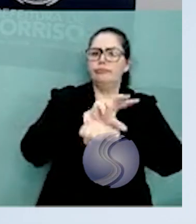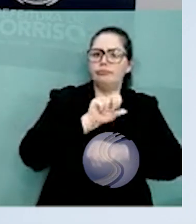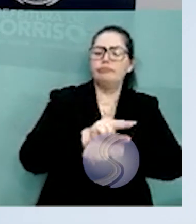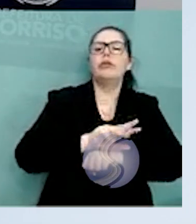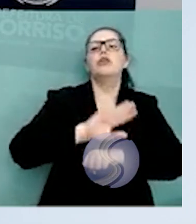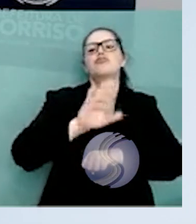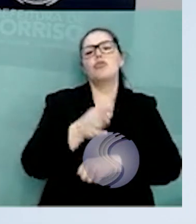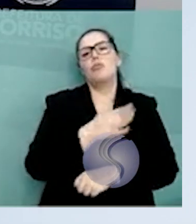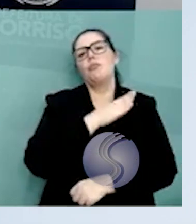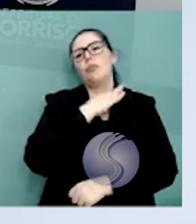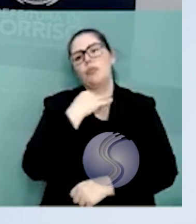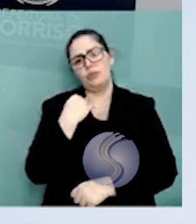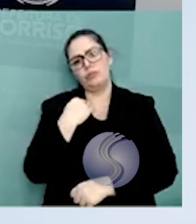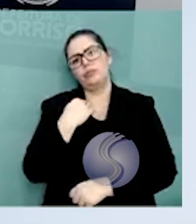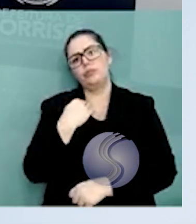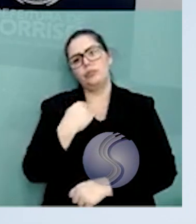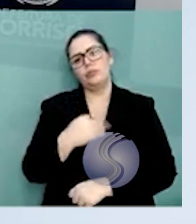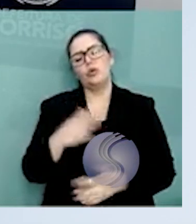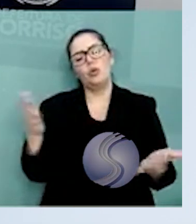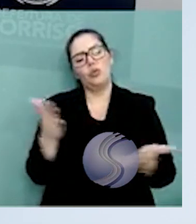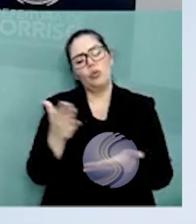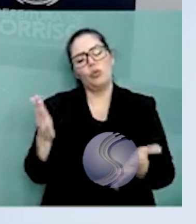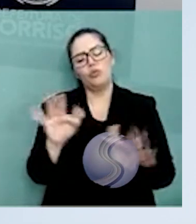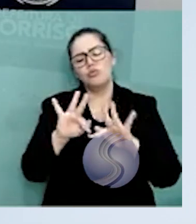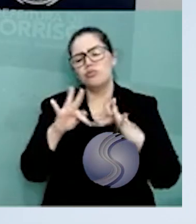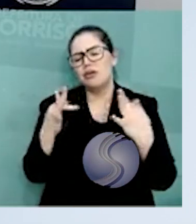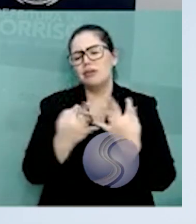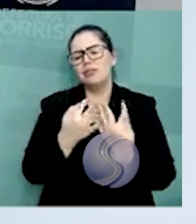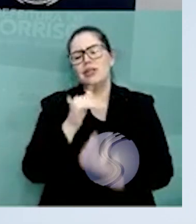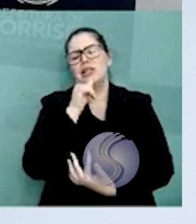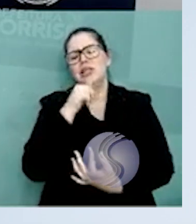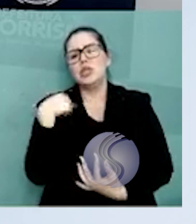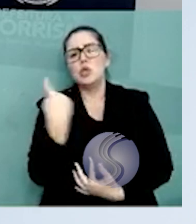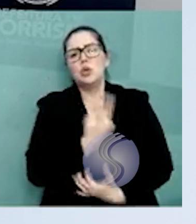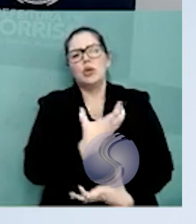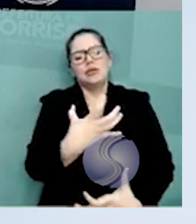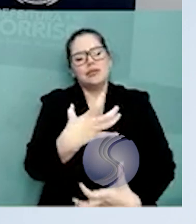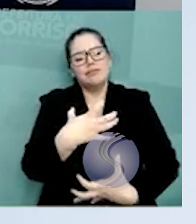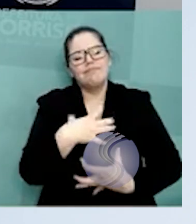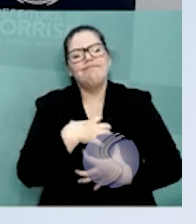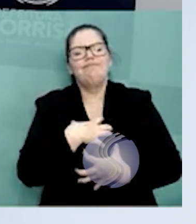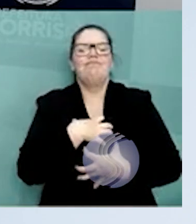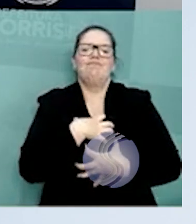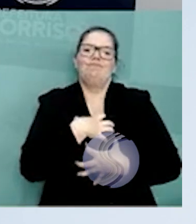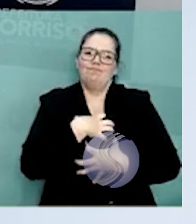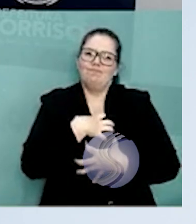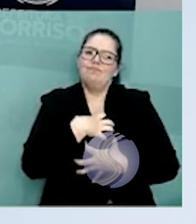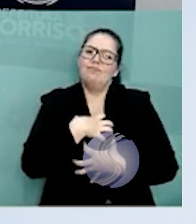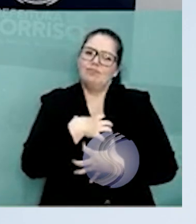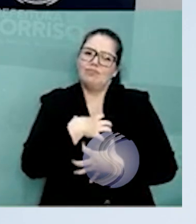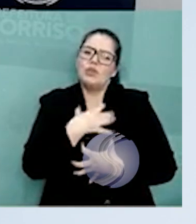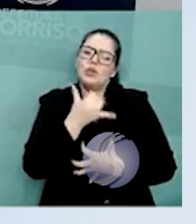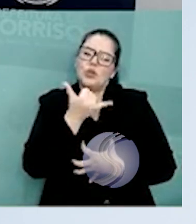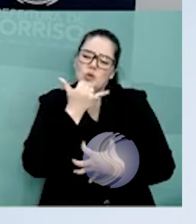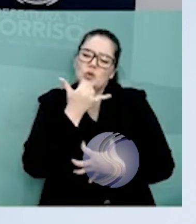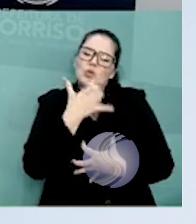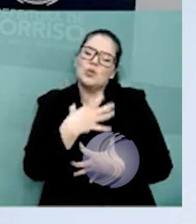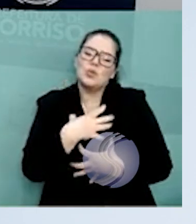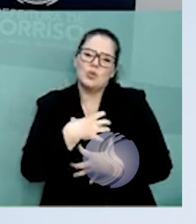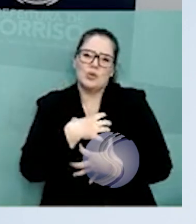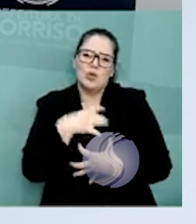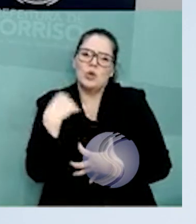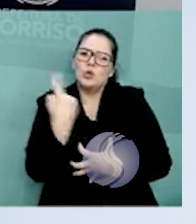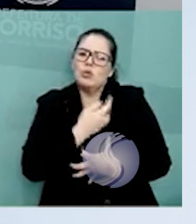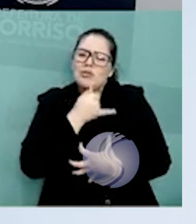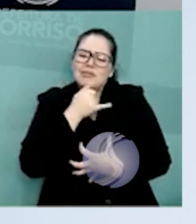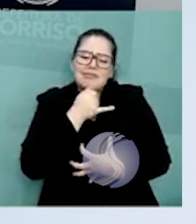Covid-19. E hoje a família está sepultando aqui em Sorriso e nós lamentamos muito e nos entristecemos com